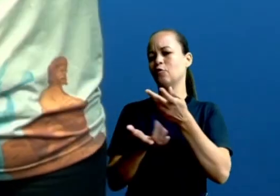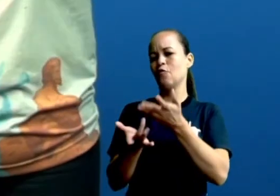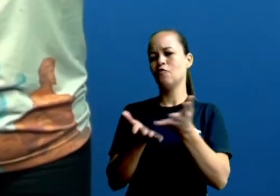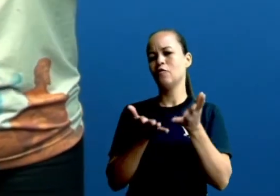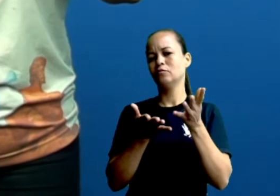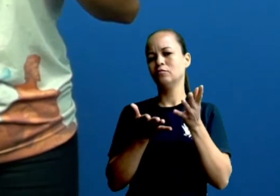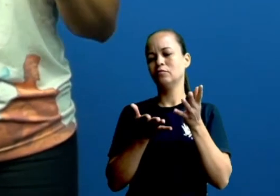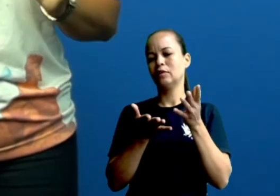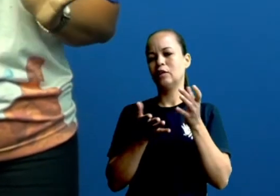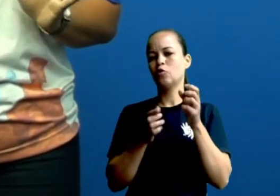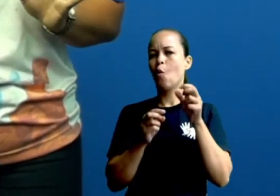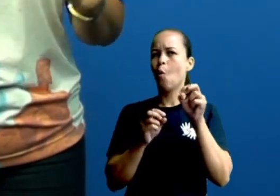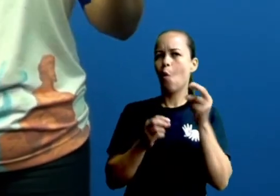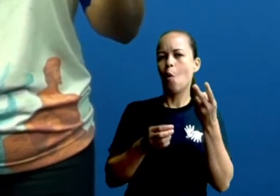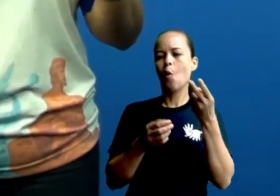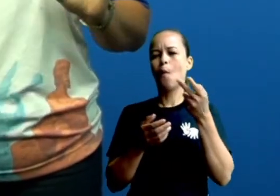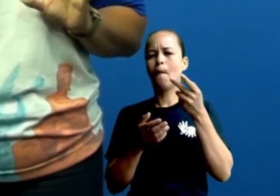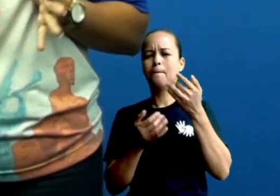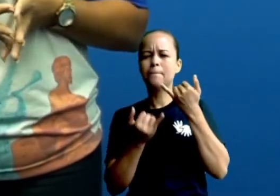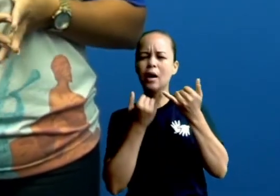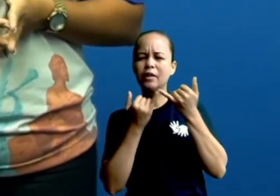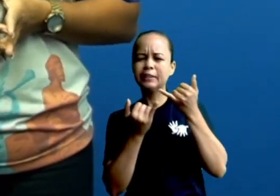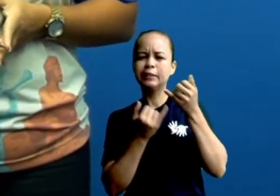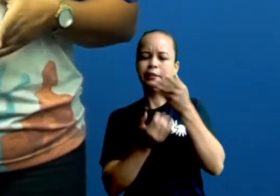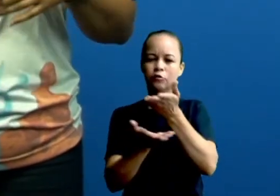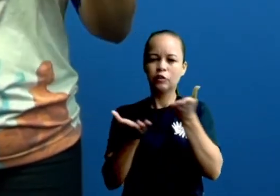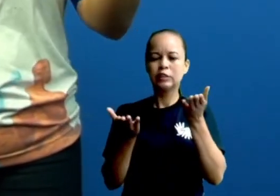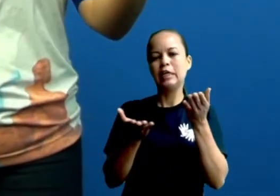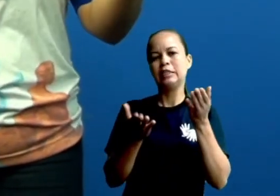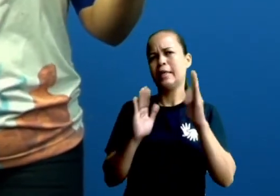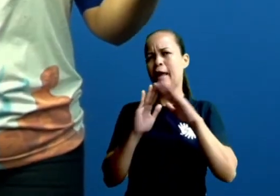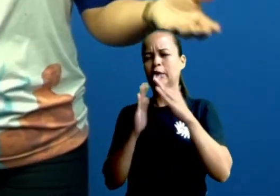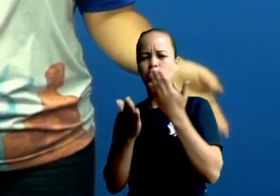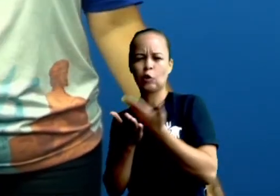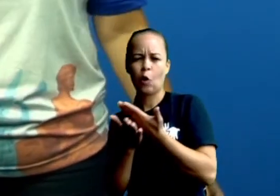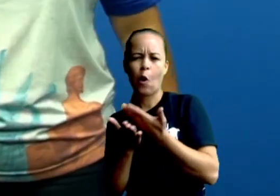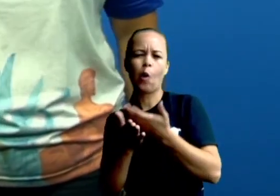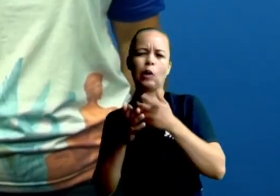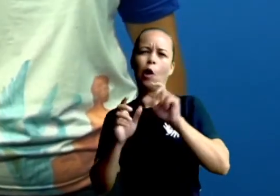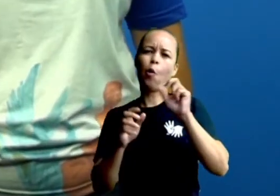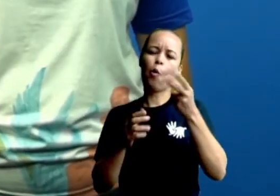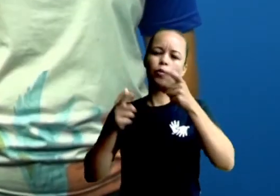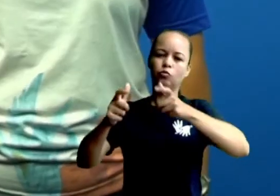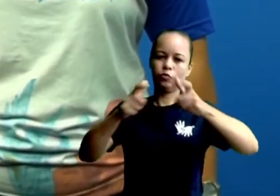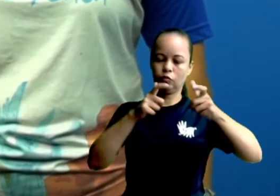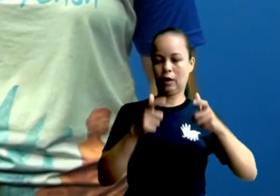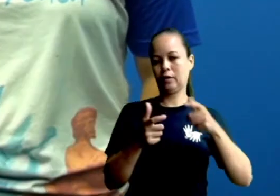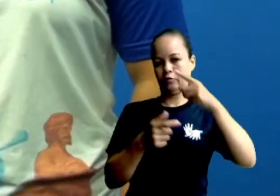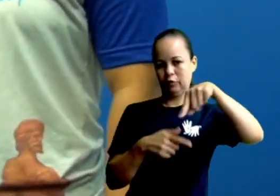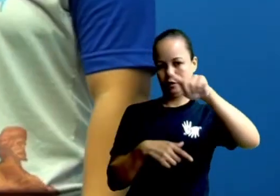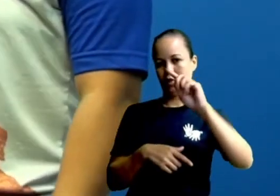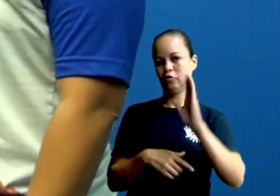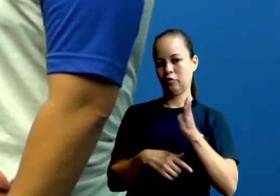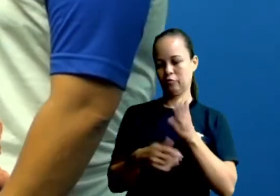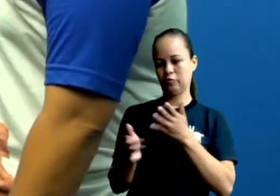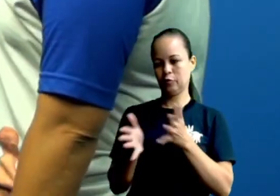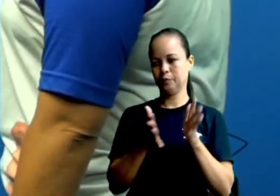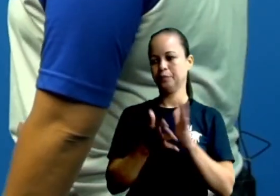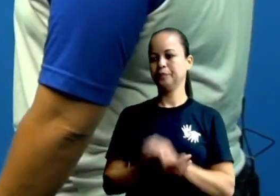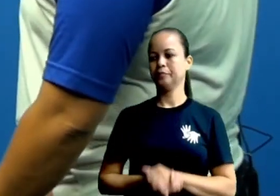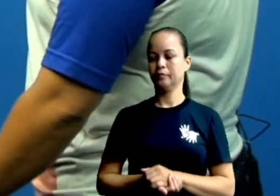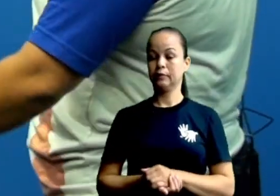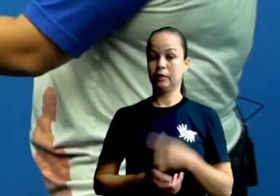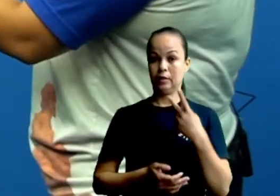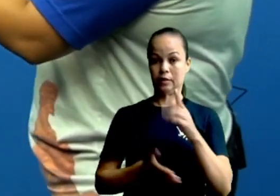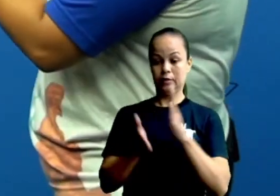alguma coisa parecida com isso. Já aconteceu com vocês na escola ou em algum outro lugar que vocês foram, tá bom?